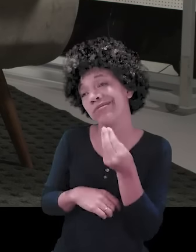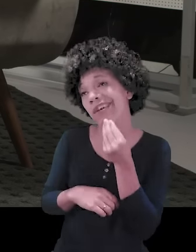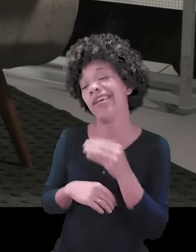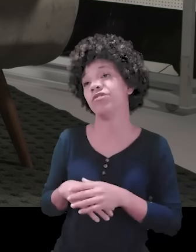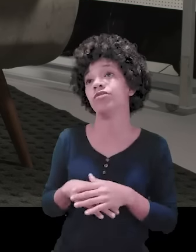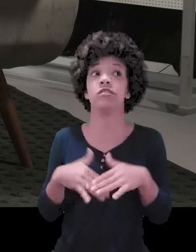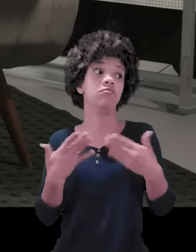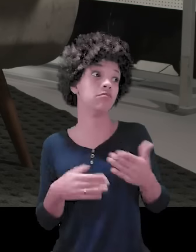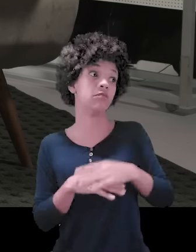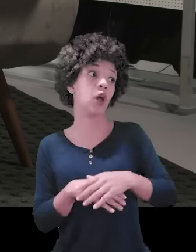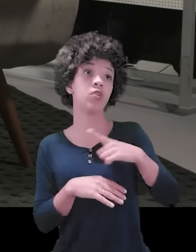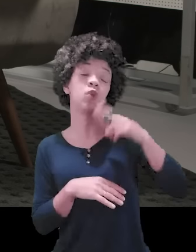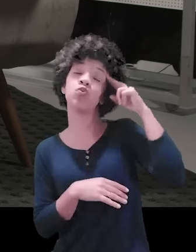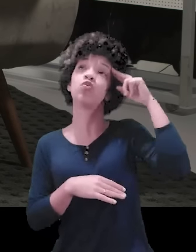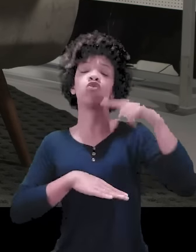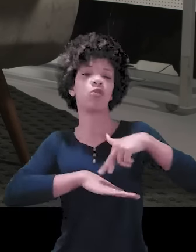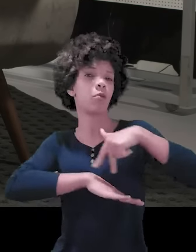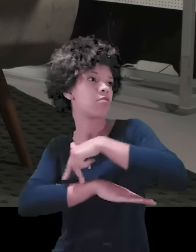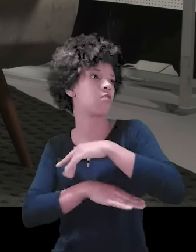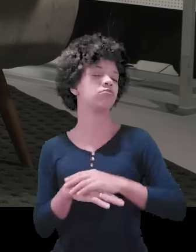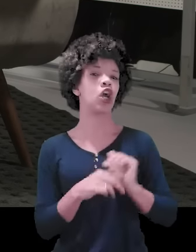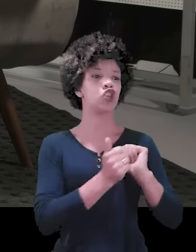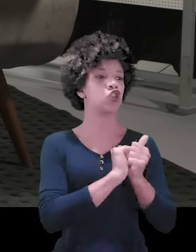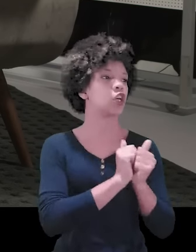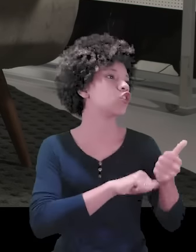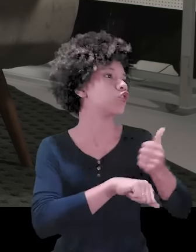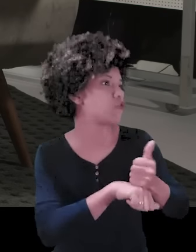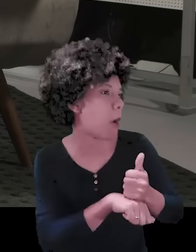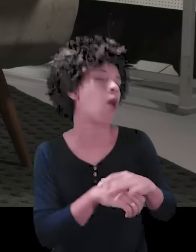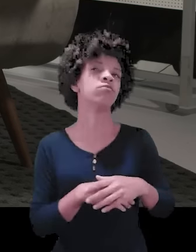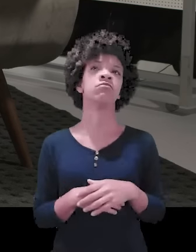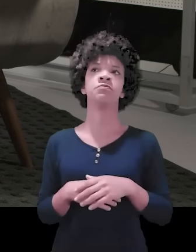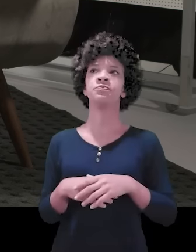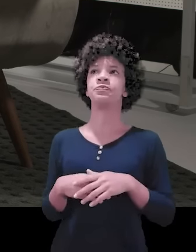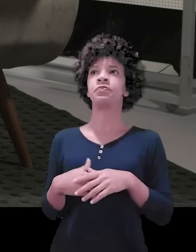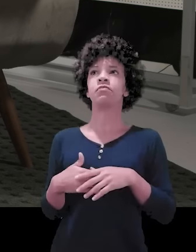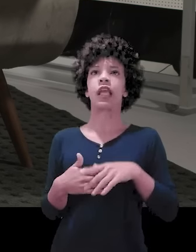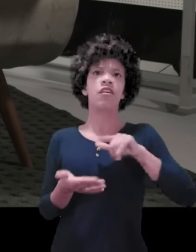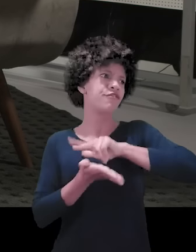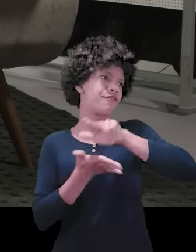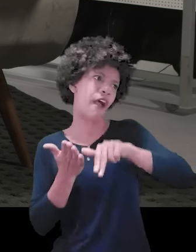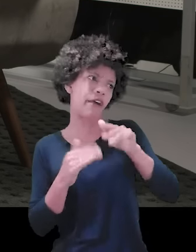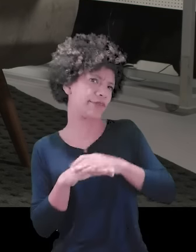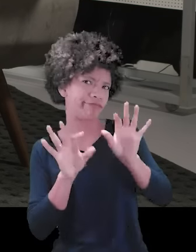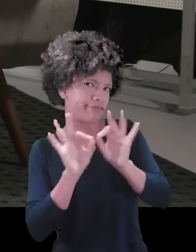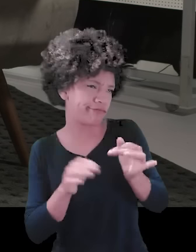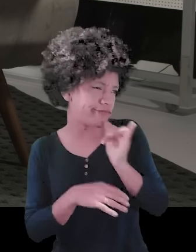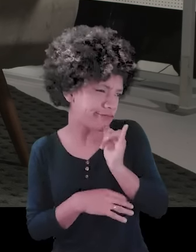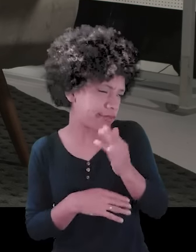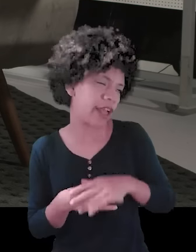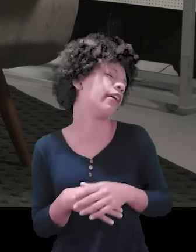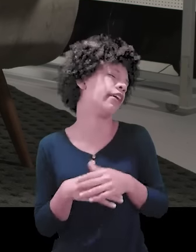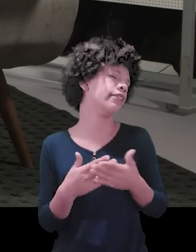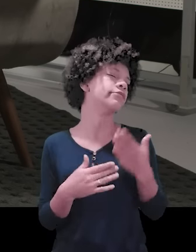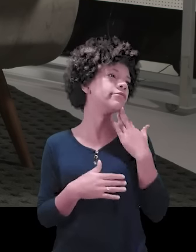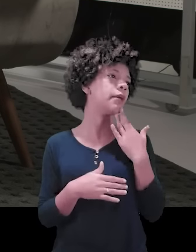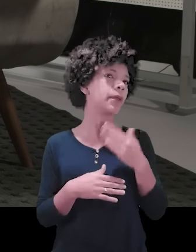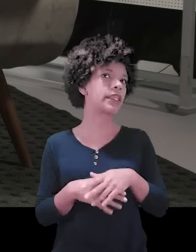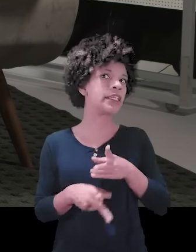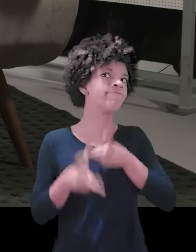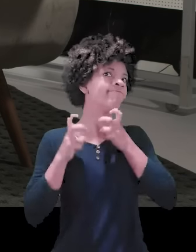eu preciso eu tenho sonho de ser modelo tenho sonho de ser jogador de futebol são situações bem comuns onde acontece traga a pessoa muito